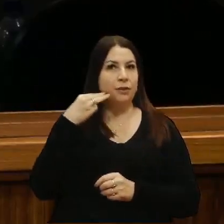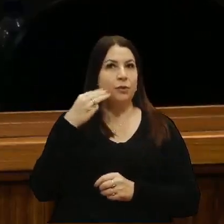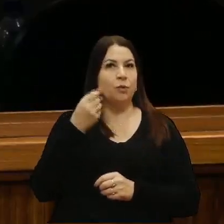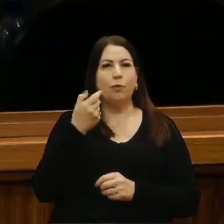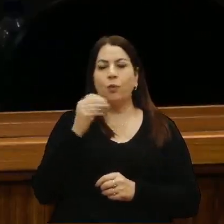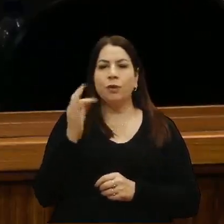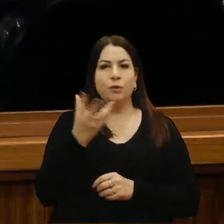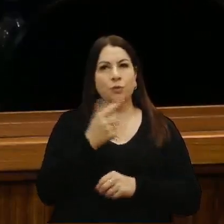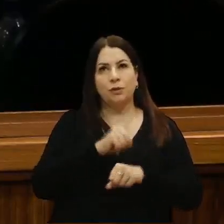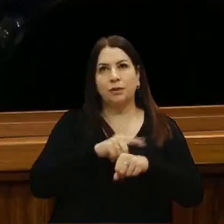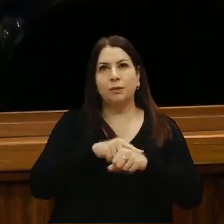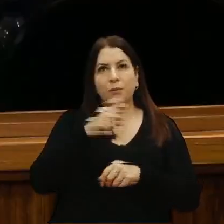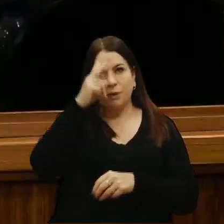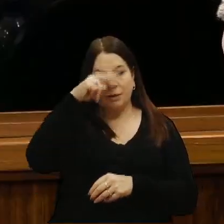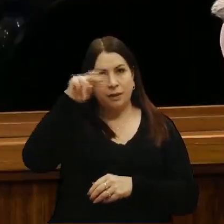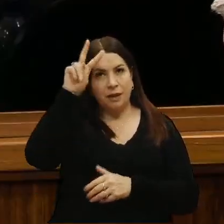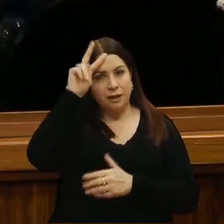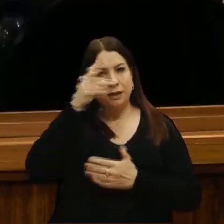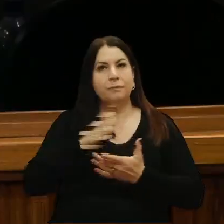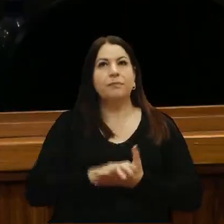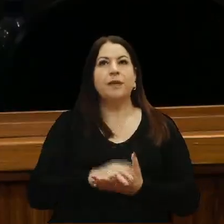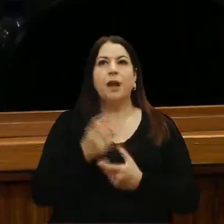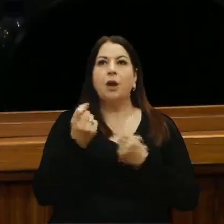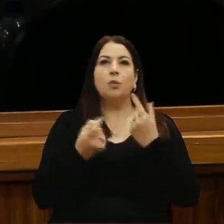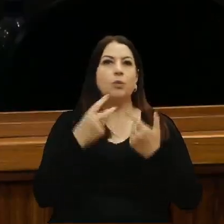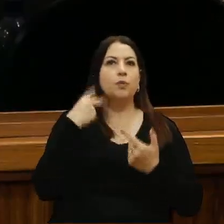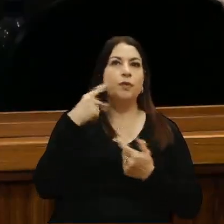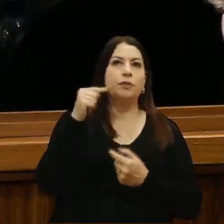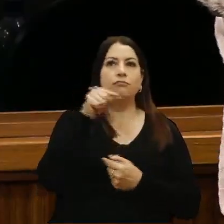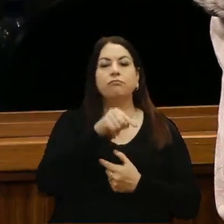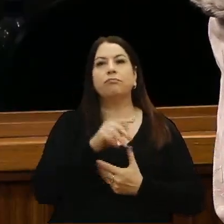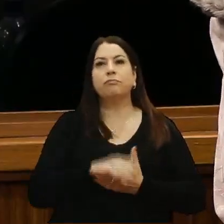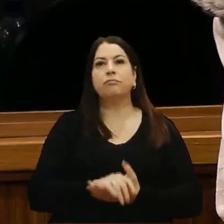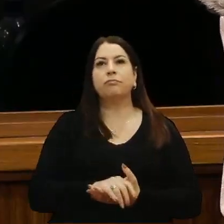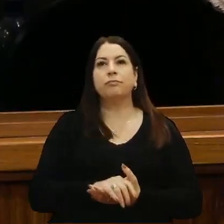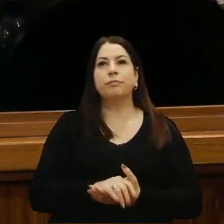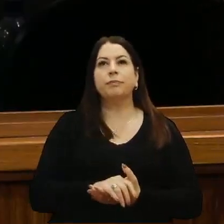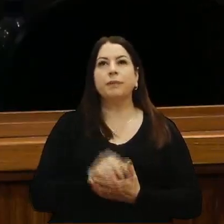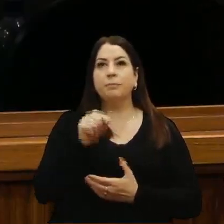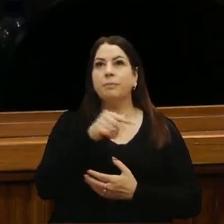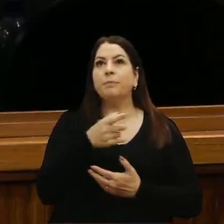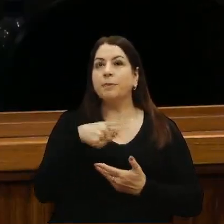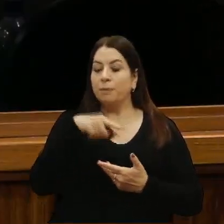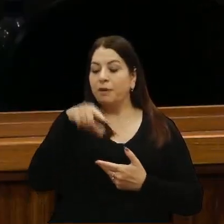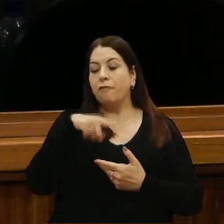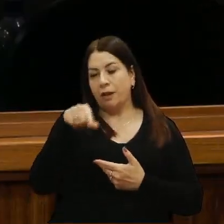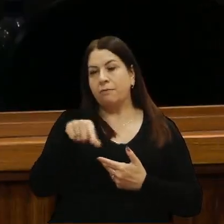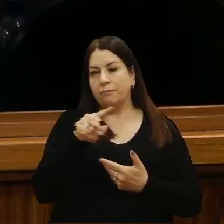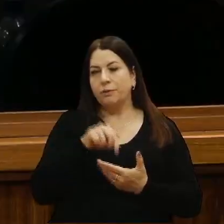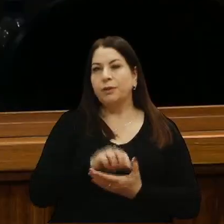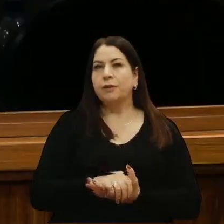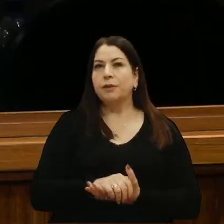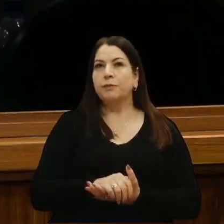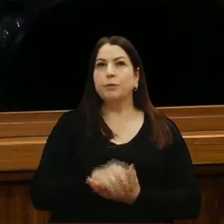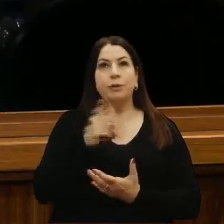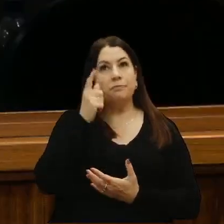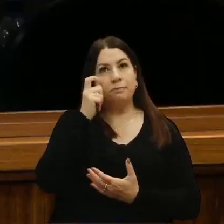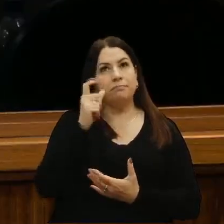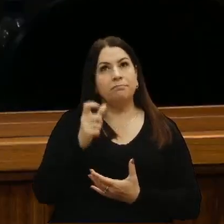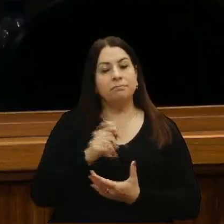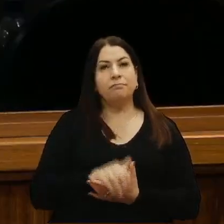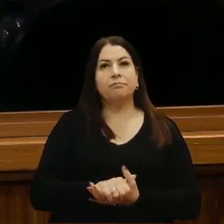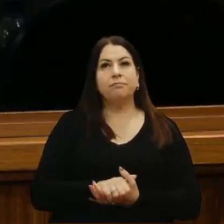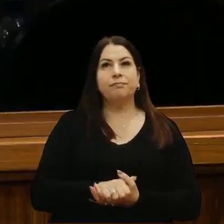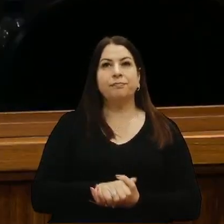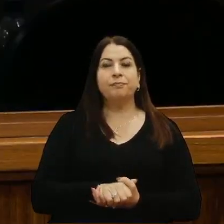o tempo, o vereador Edson, alguns vereadores também, vereadoras passaram por aqui. Foi muito interessante,